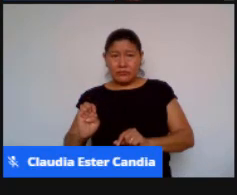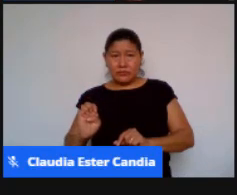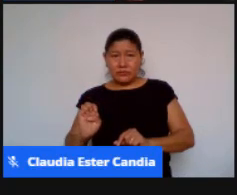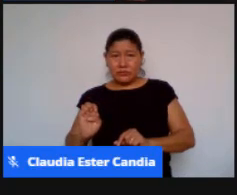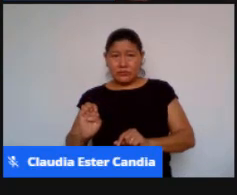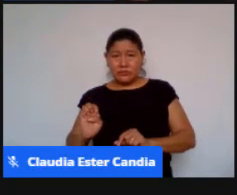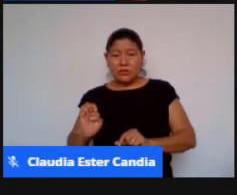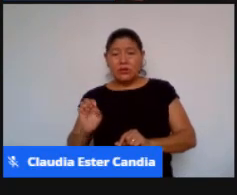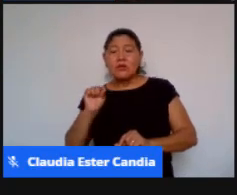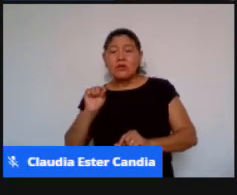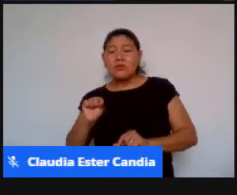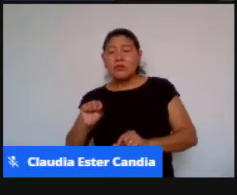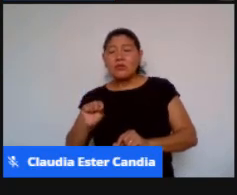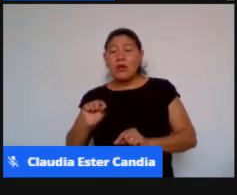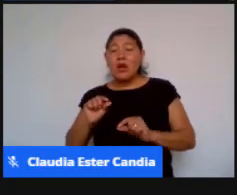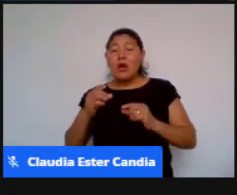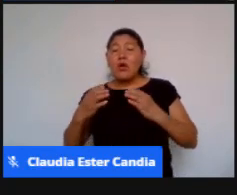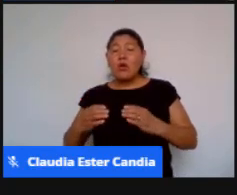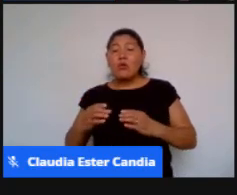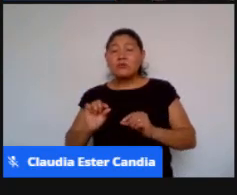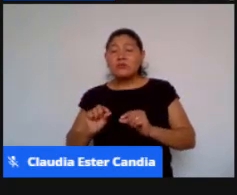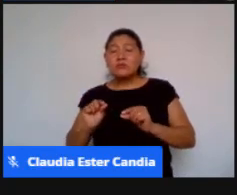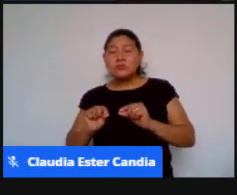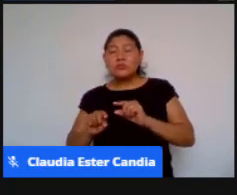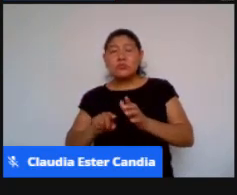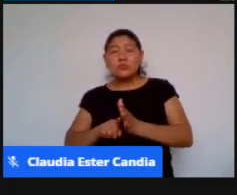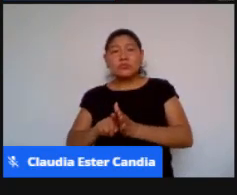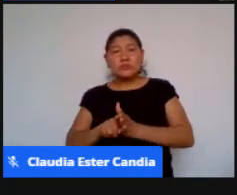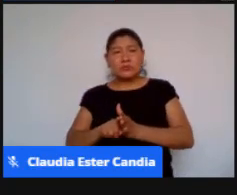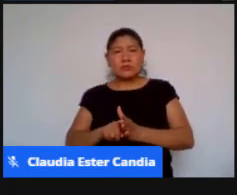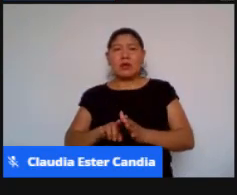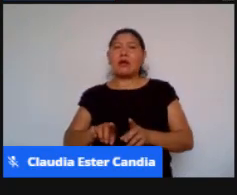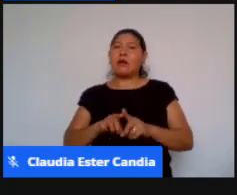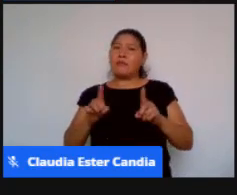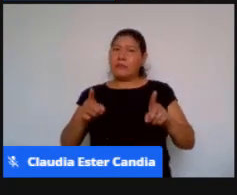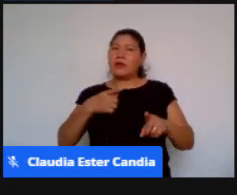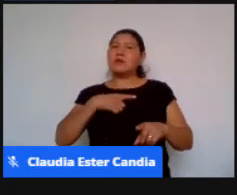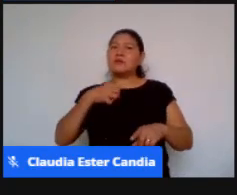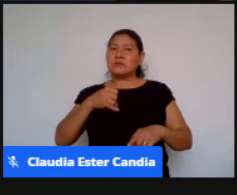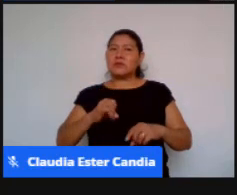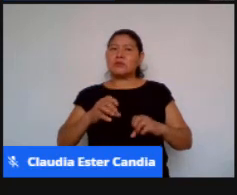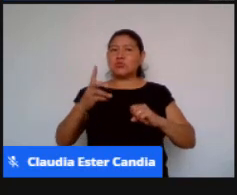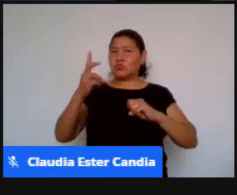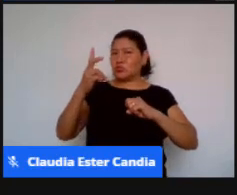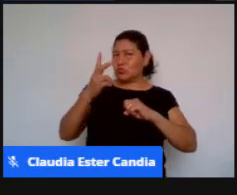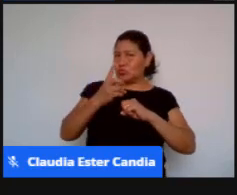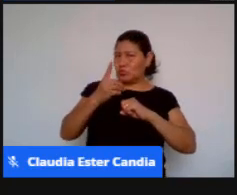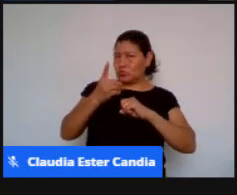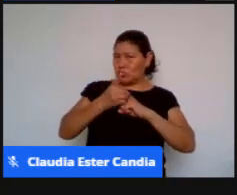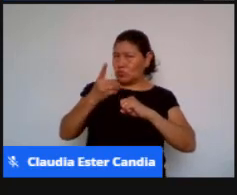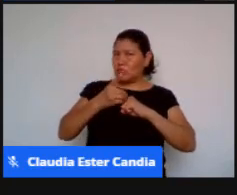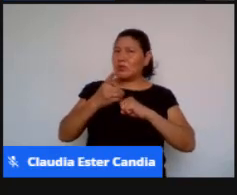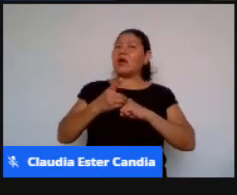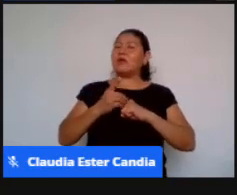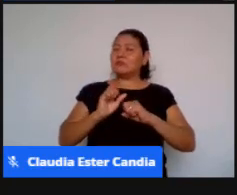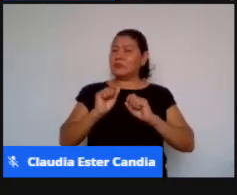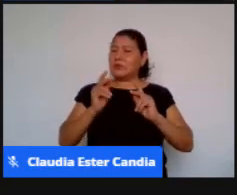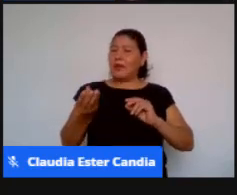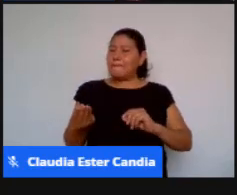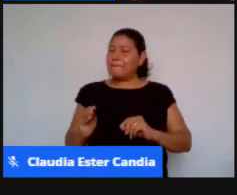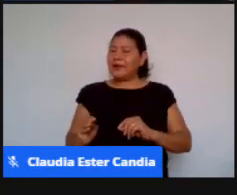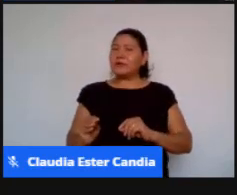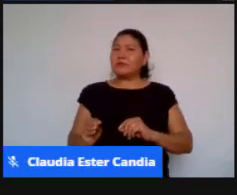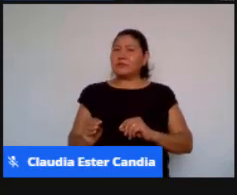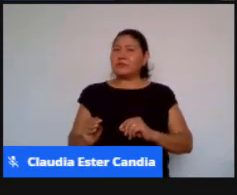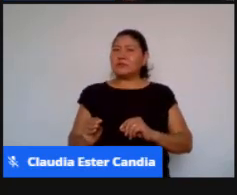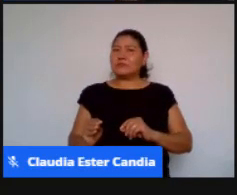o PhD, não sei o quê, né? Analista Algate, né? Vou colocar lá a né? Minha